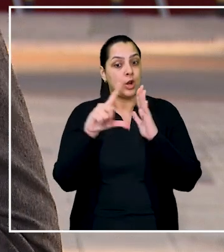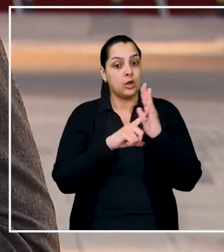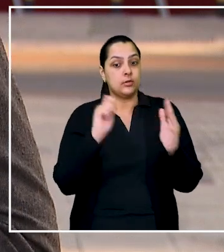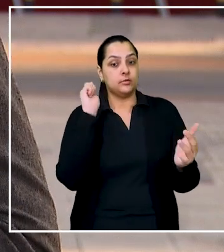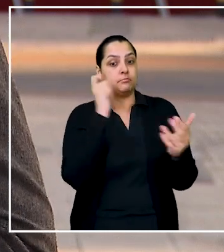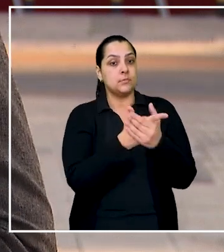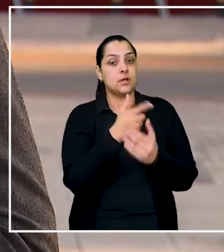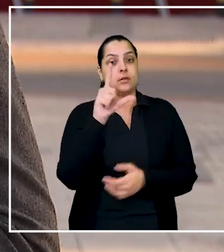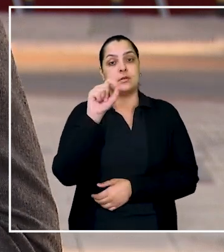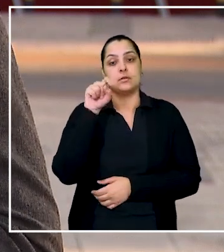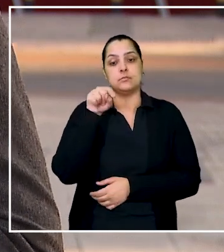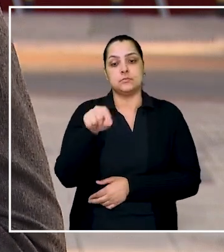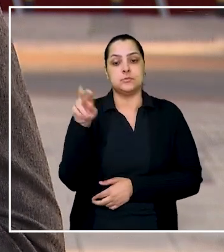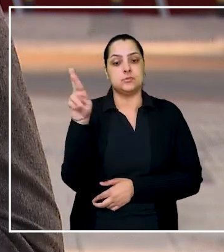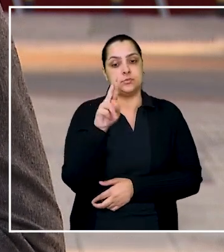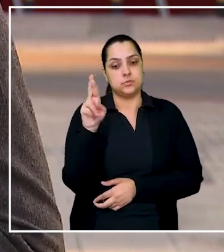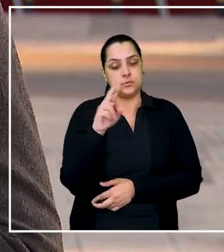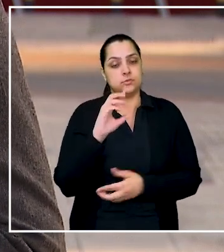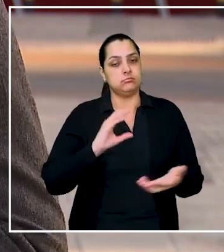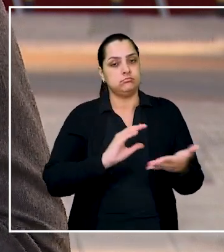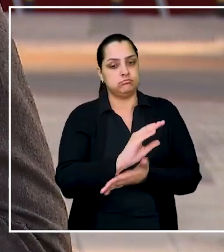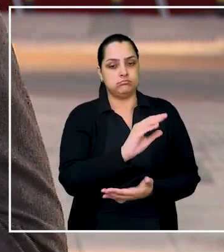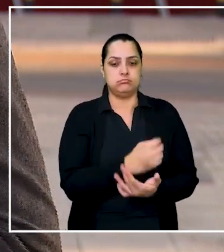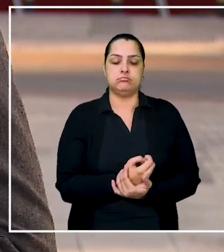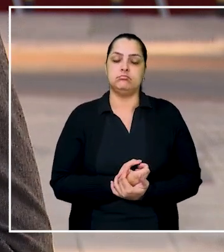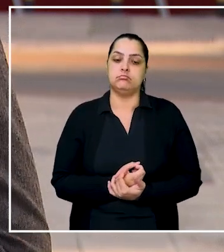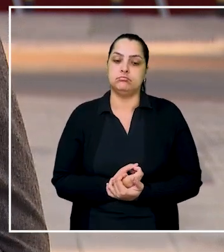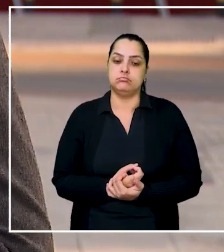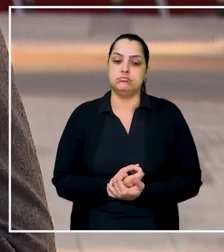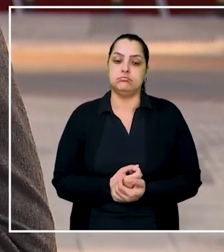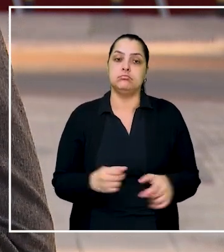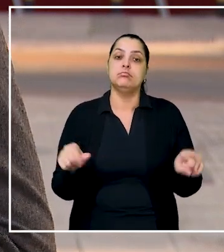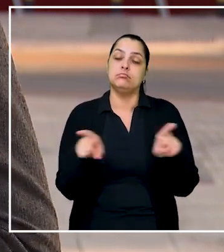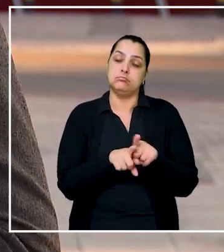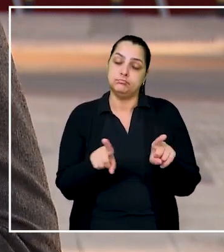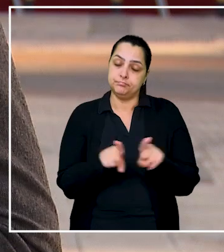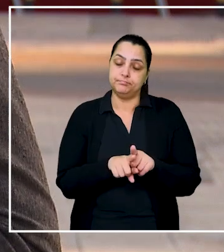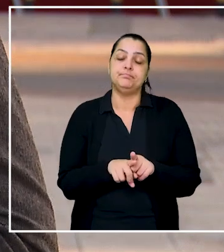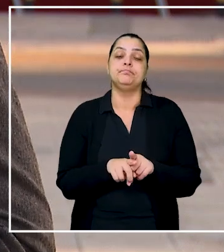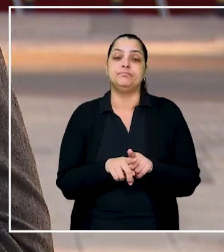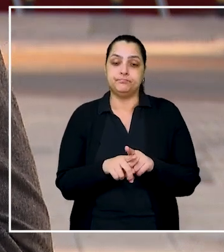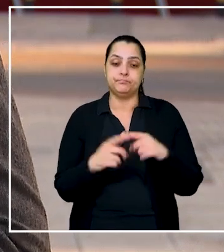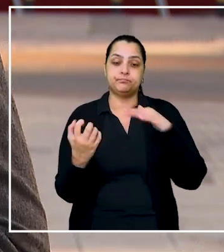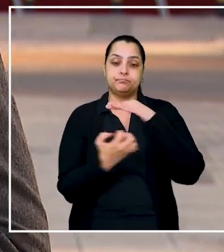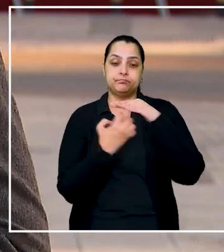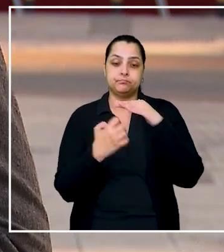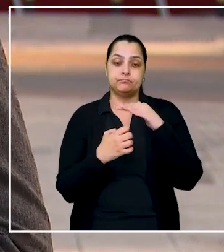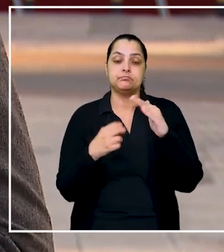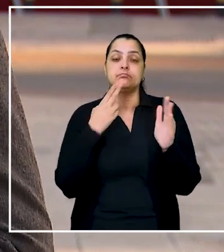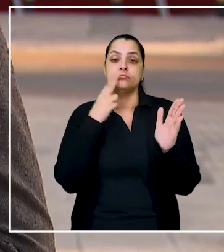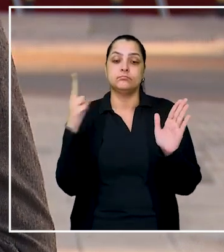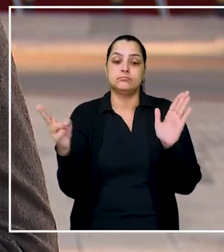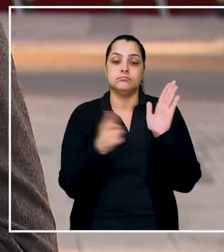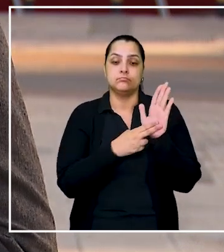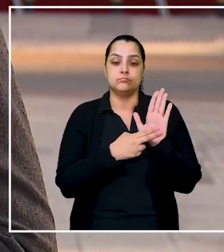de lojas a pagar R$10 mil de indenização. Também foi determinado que a empresa